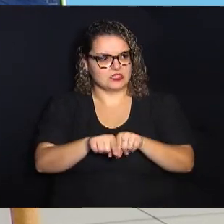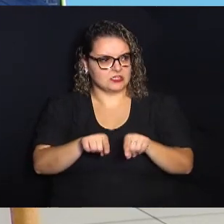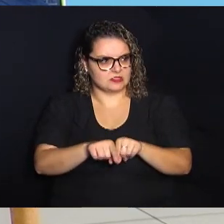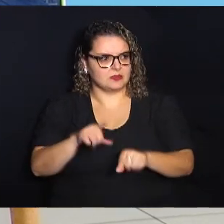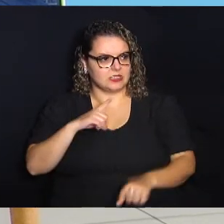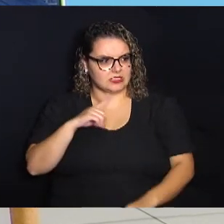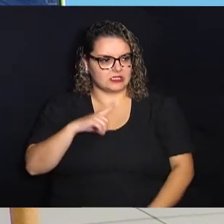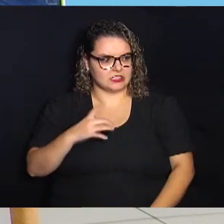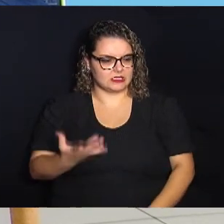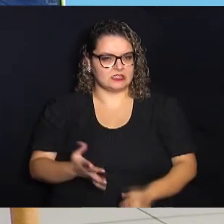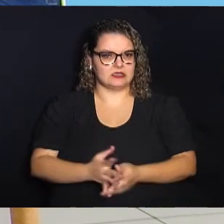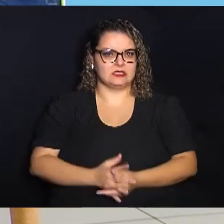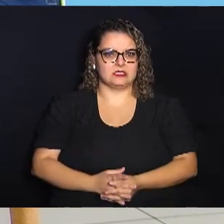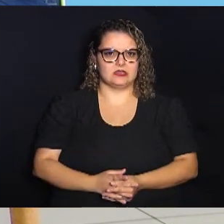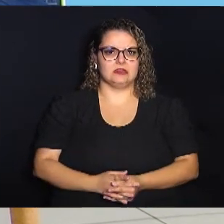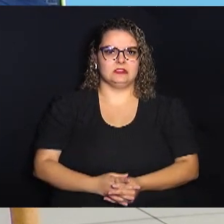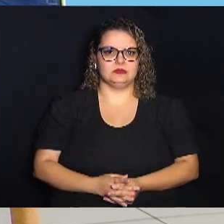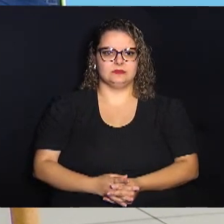têm essa